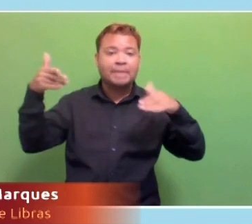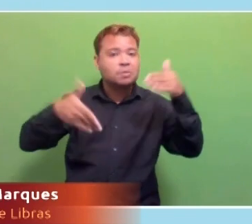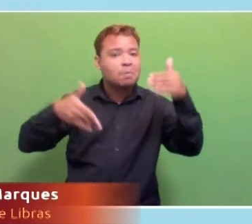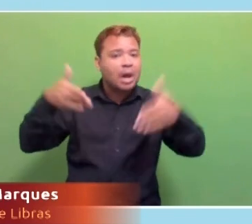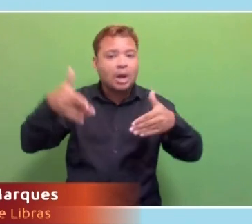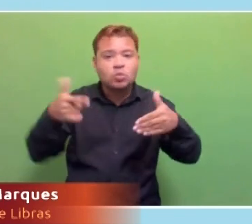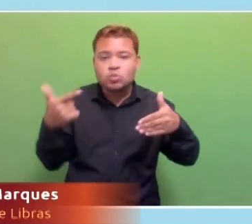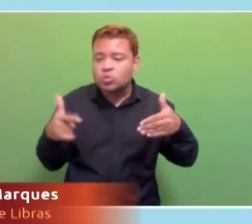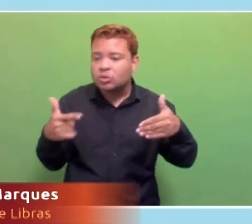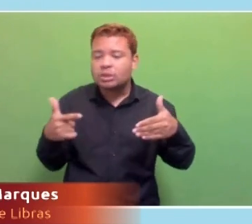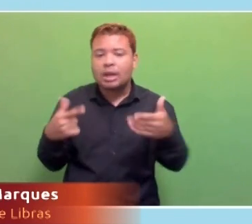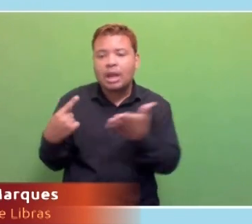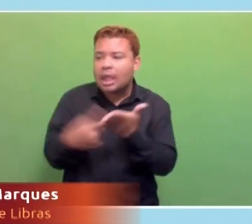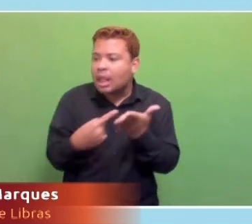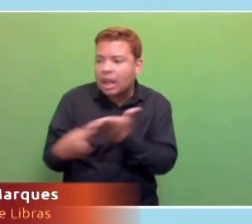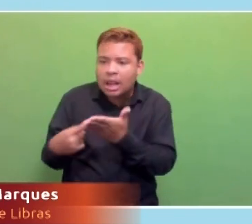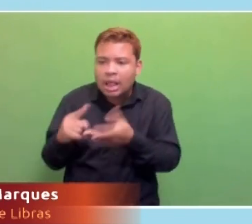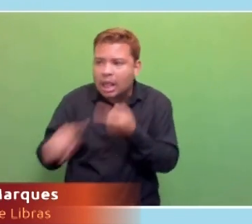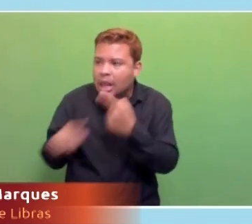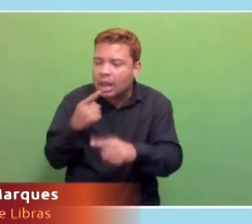o conflito,